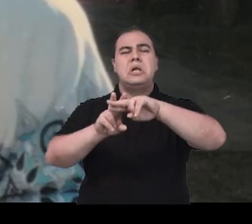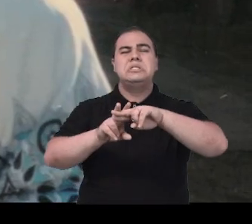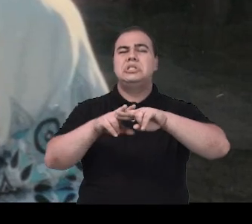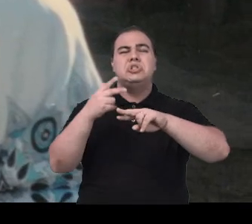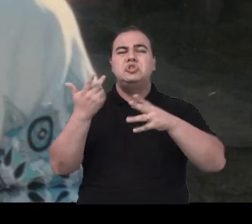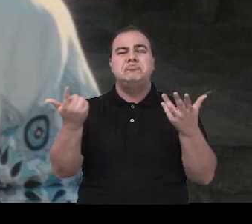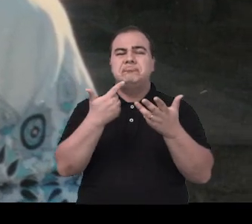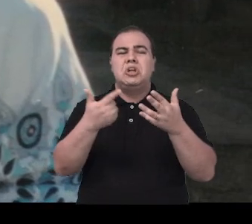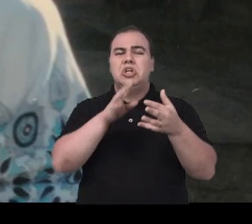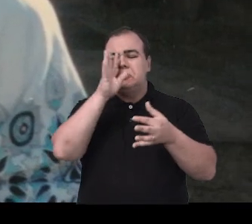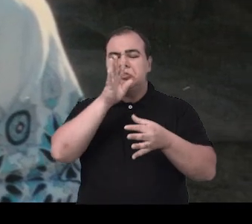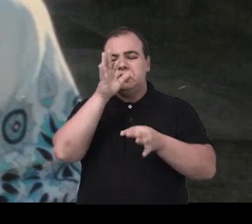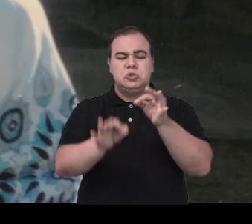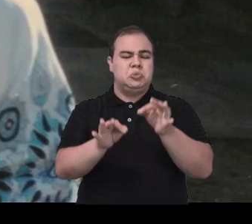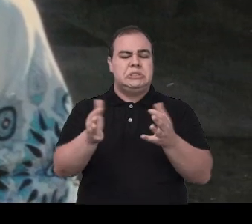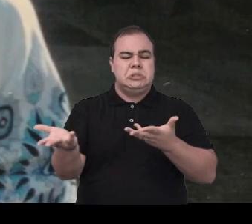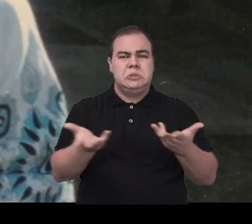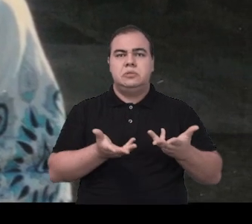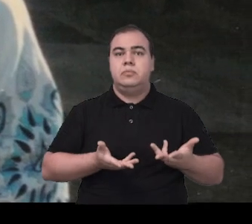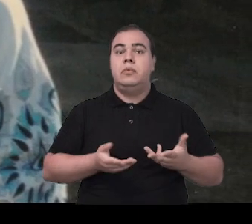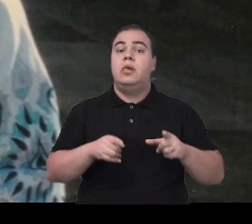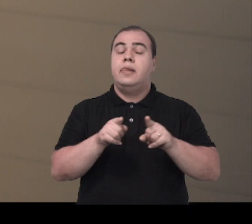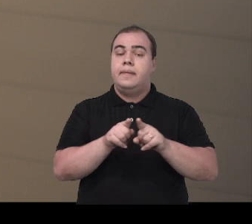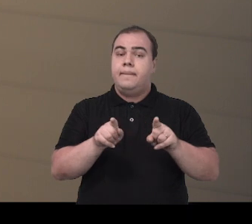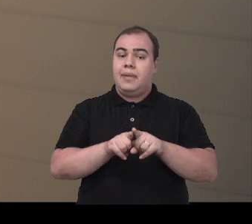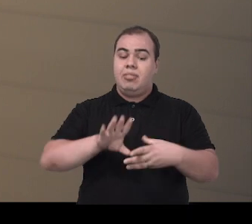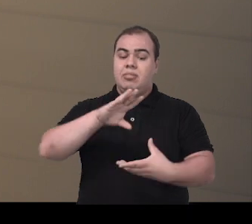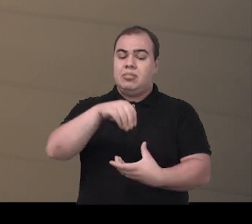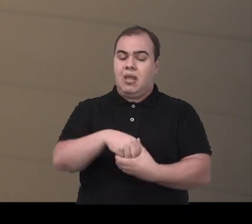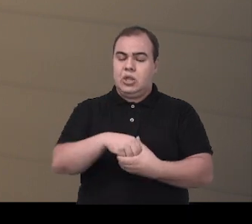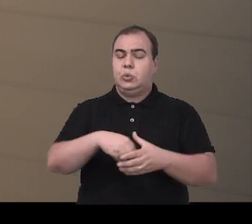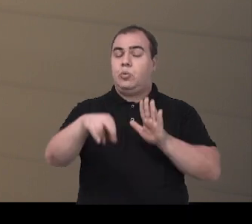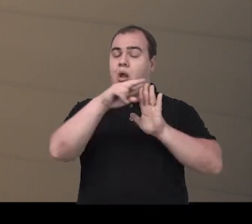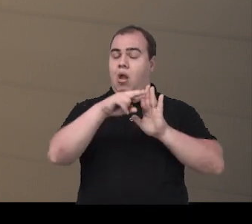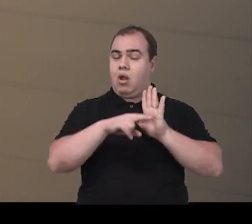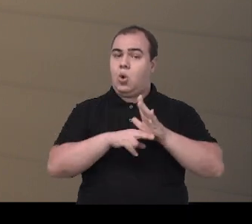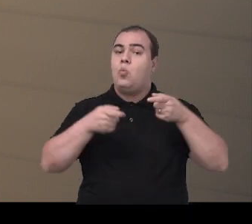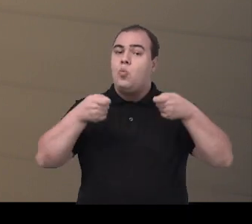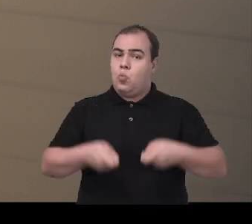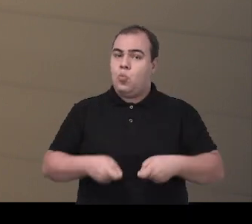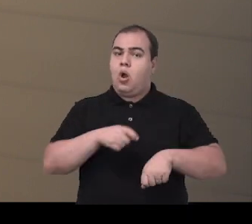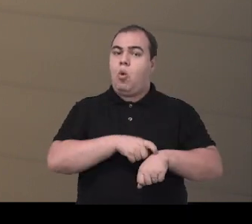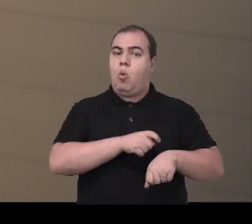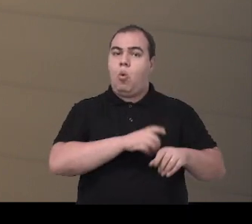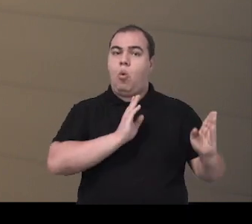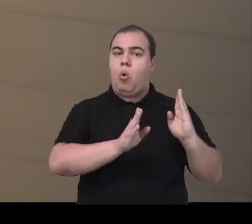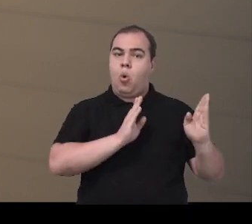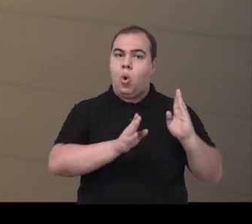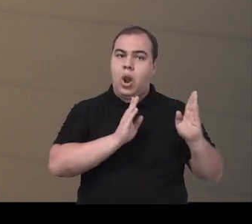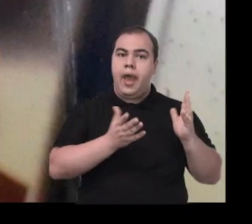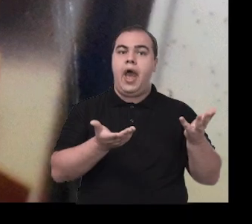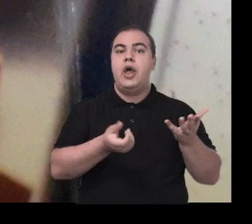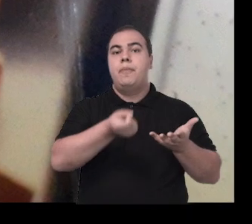auto, sem julgamento, sem juiz, né? Era o psiquiatra que fazia. E um regime bastante rígido, né? De horários, horário